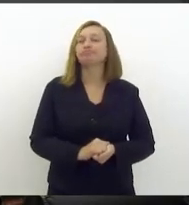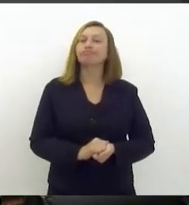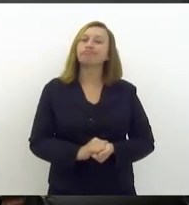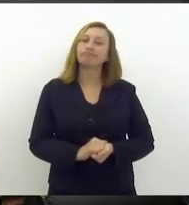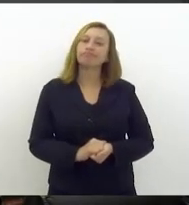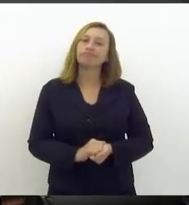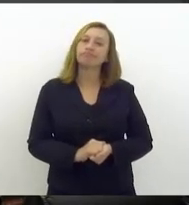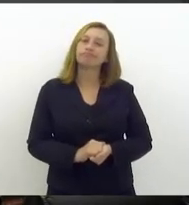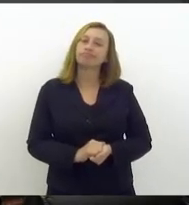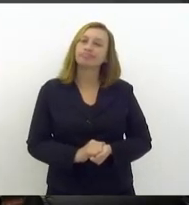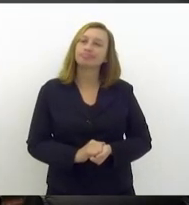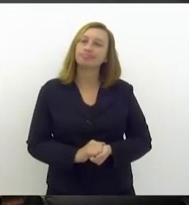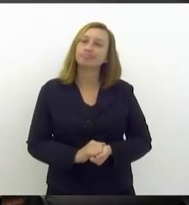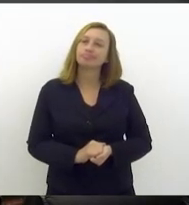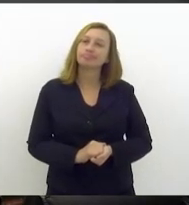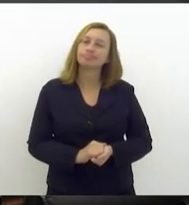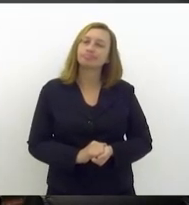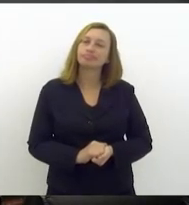ela recebe